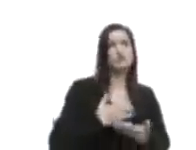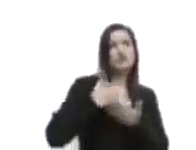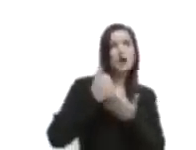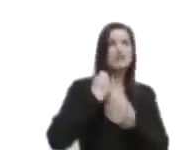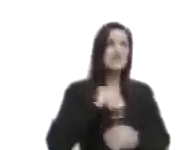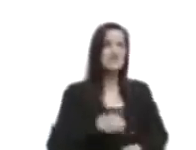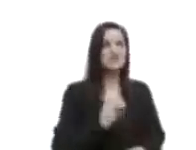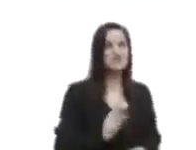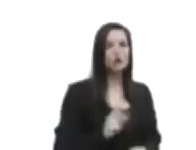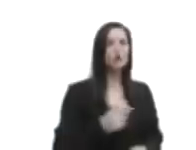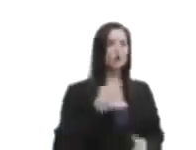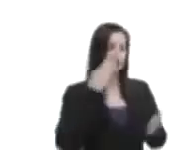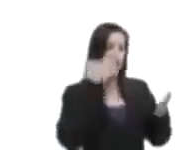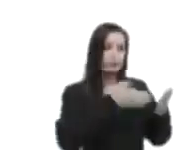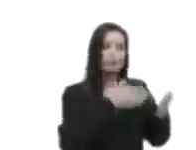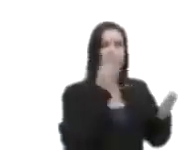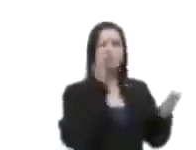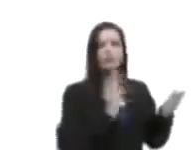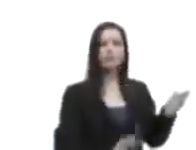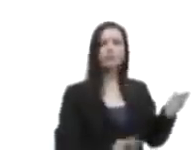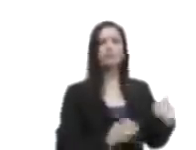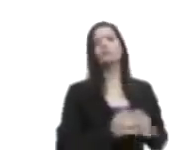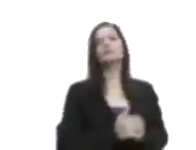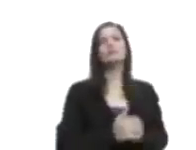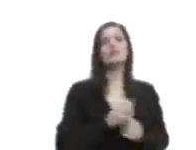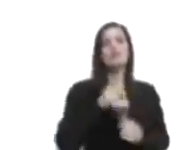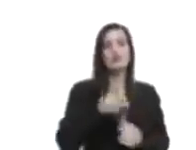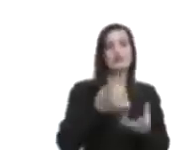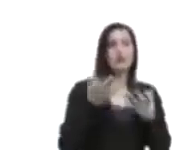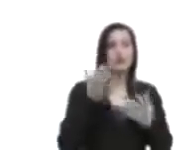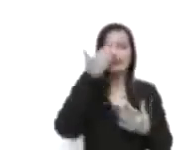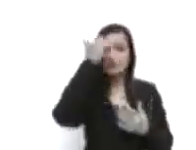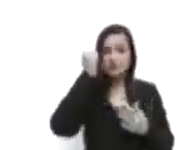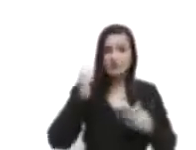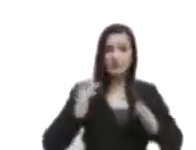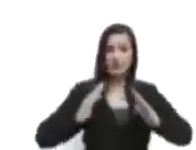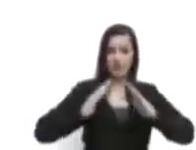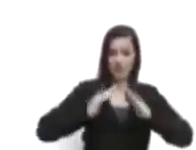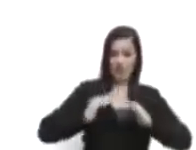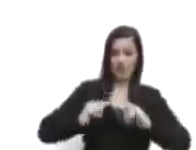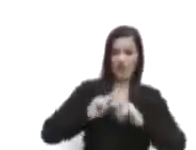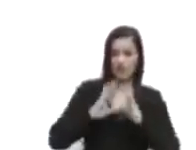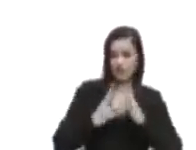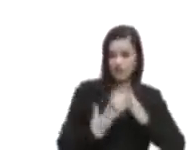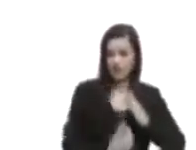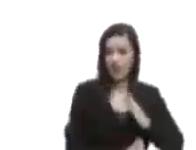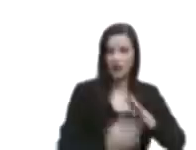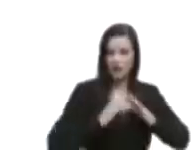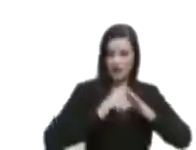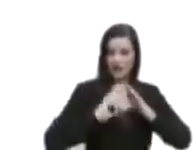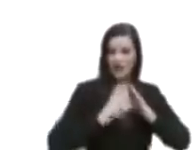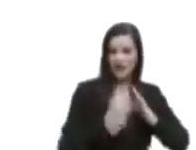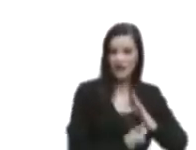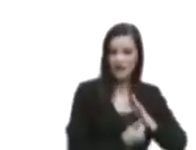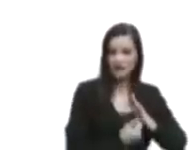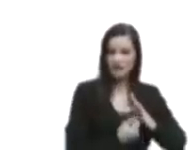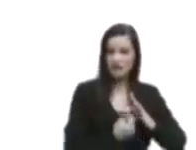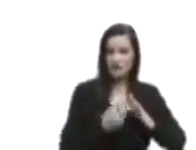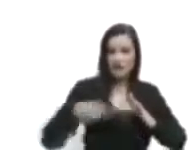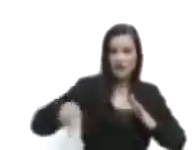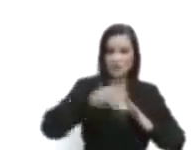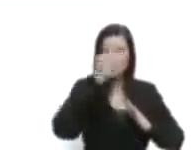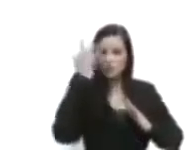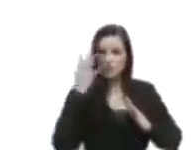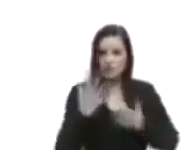Quer saber se a sua igreja é composta de membros salvos verdadeiramente ou não? Vá às bem-aventuranças.